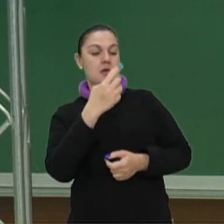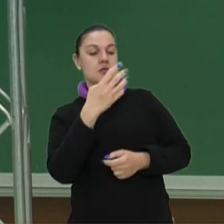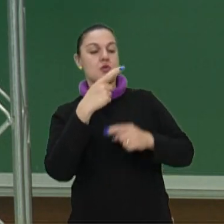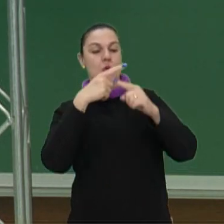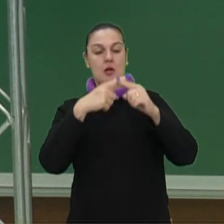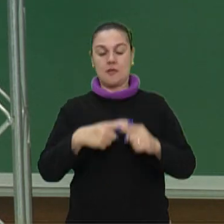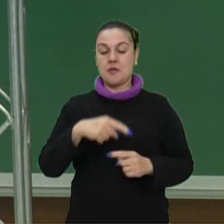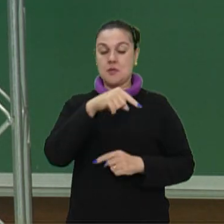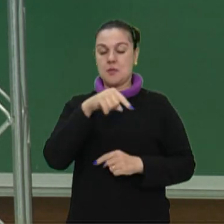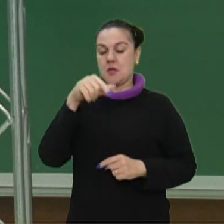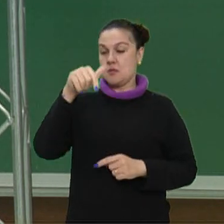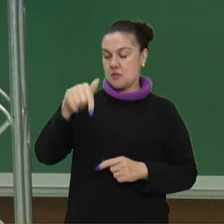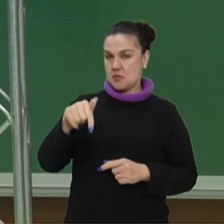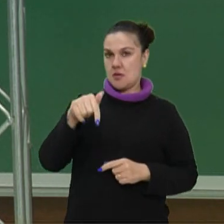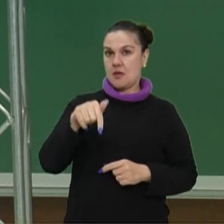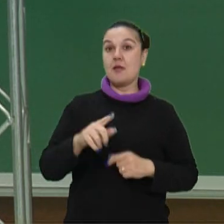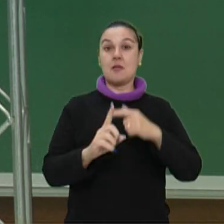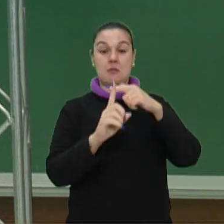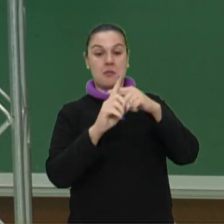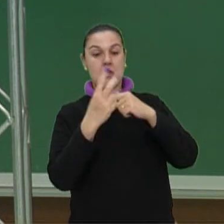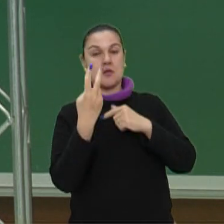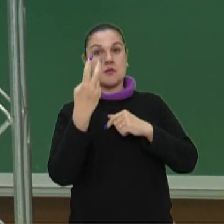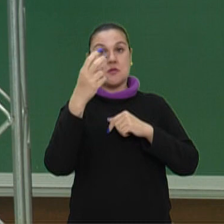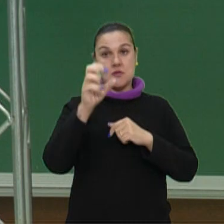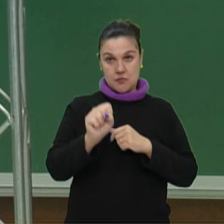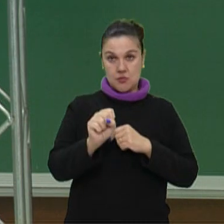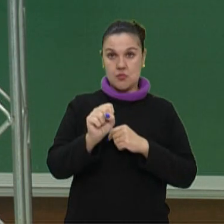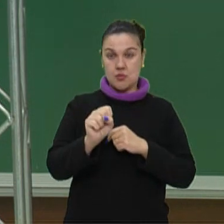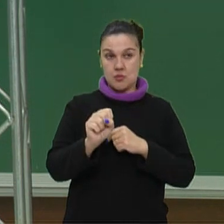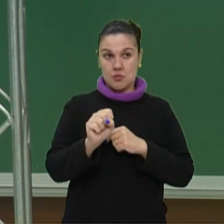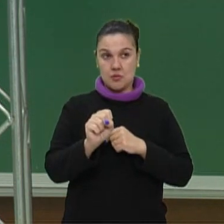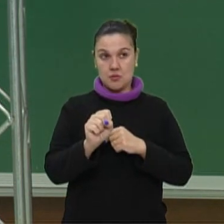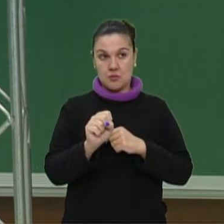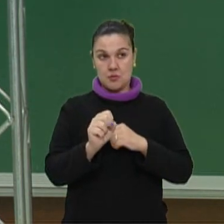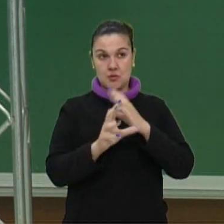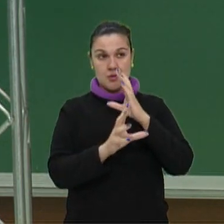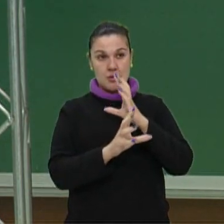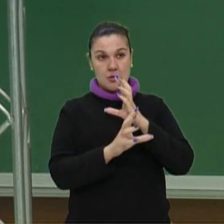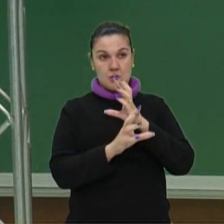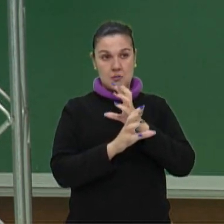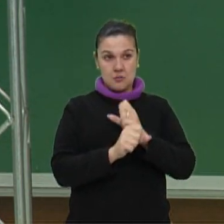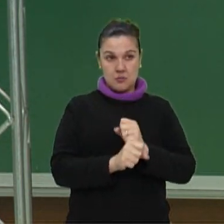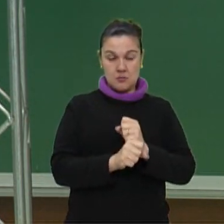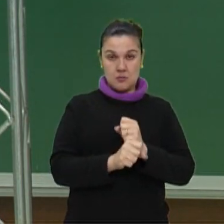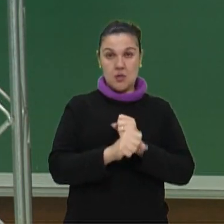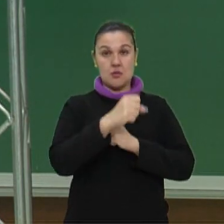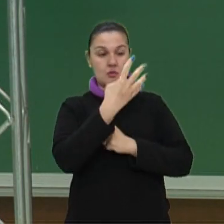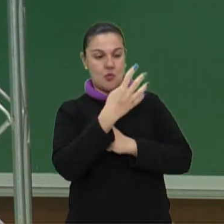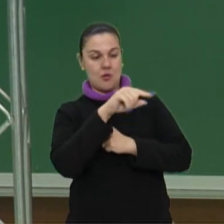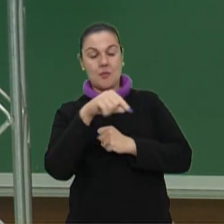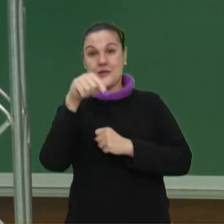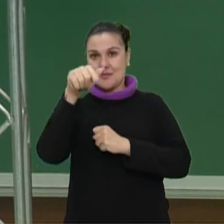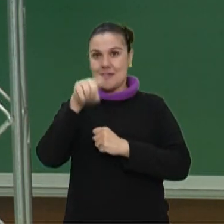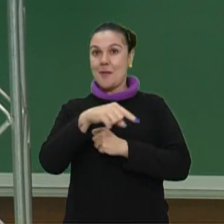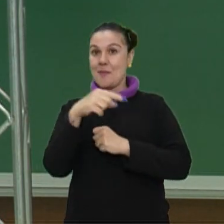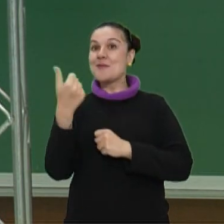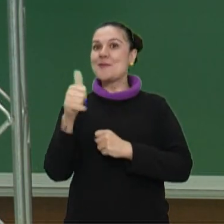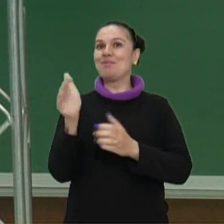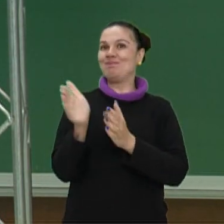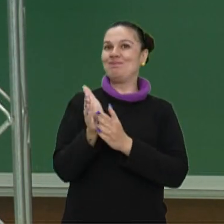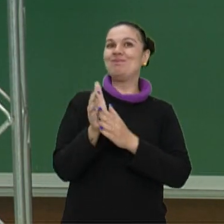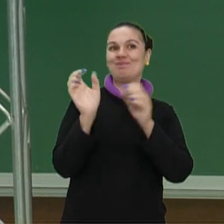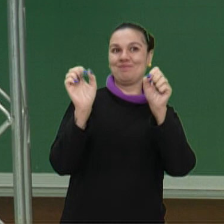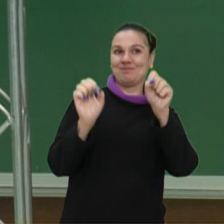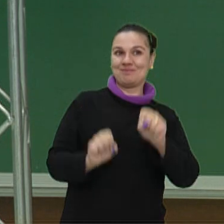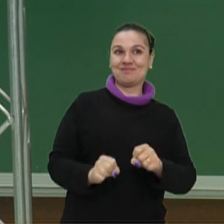multiplicado por menos 7 vai dar mais 28. E somar menos 4 com menos 7 dá menos 11. É isso aí. Então